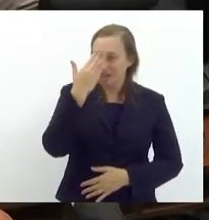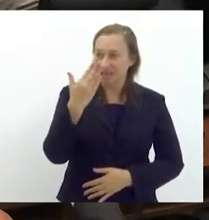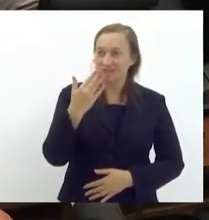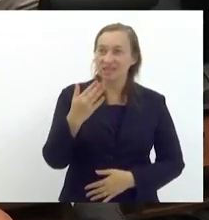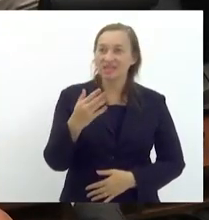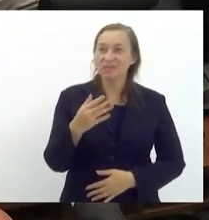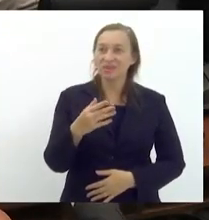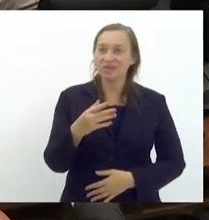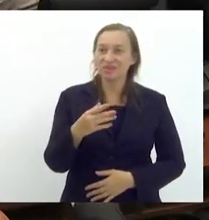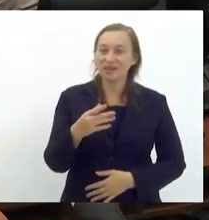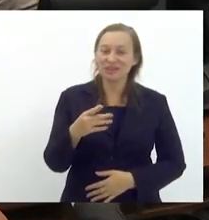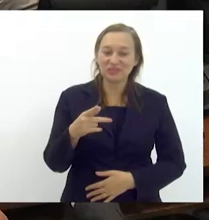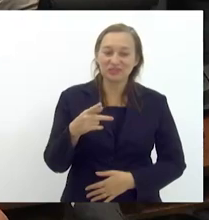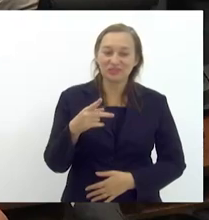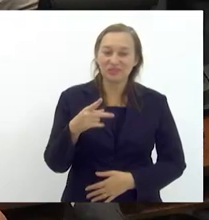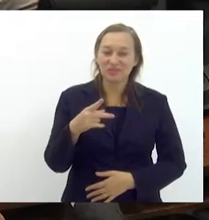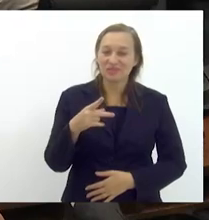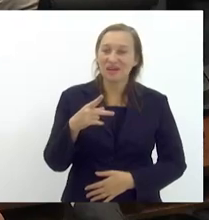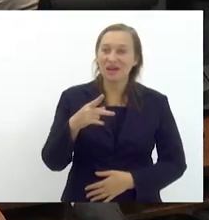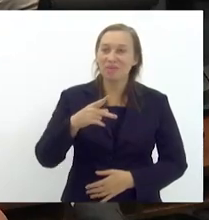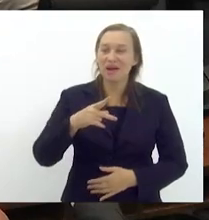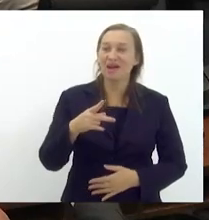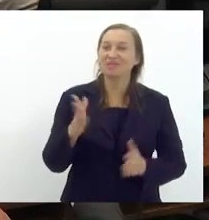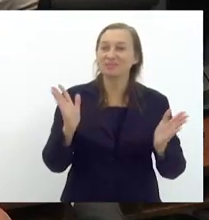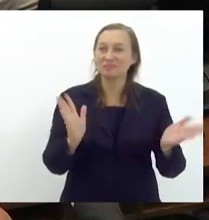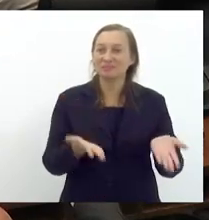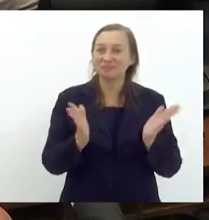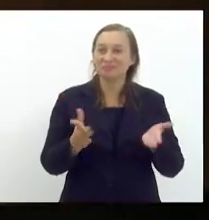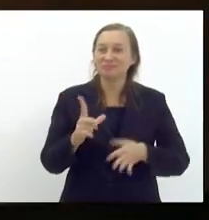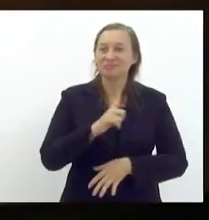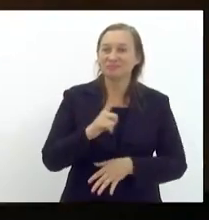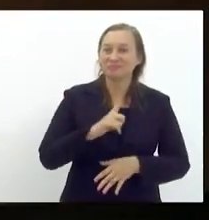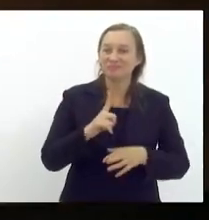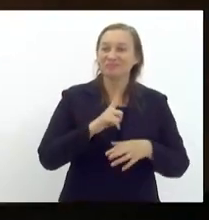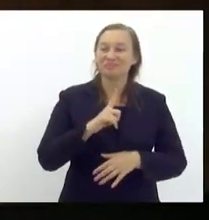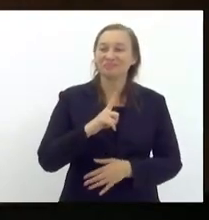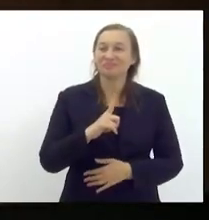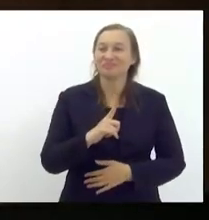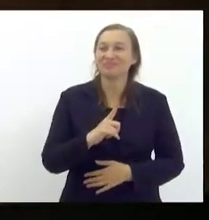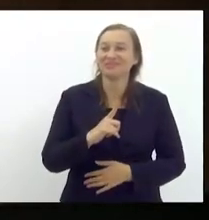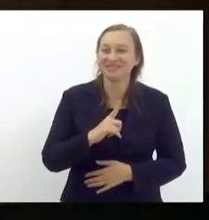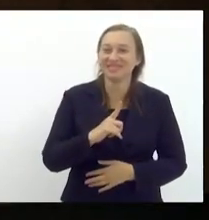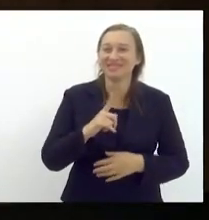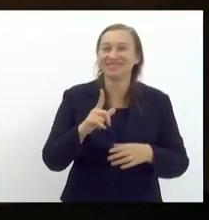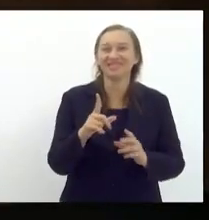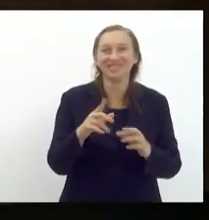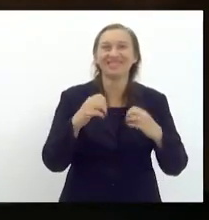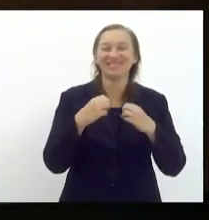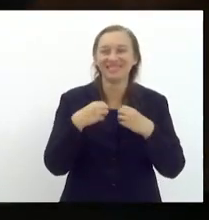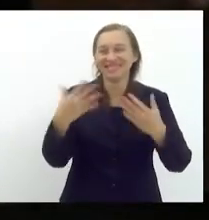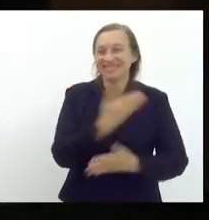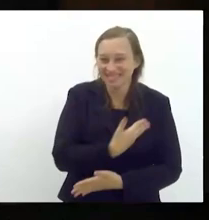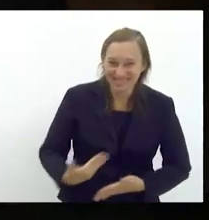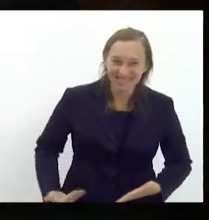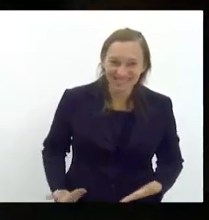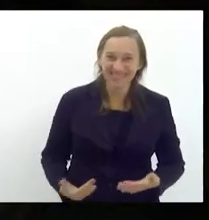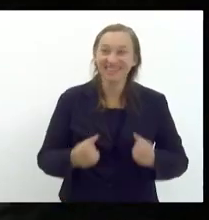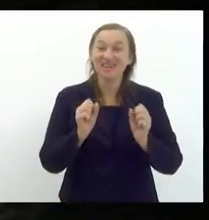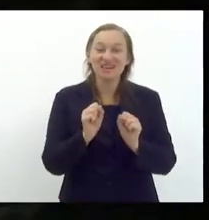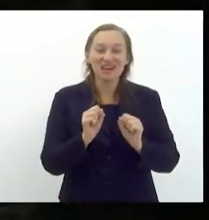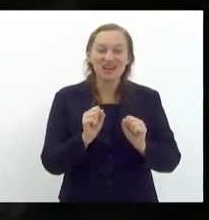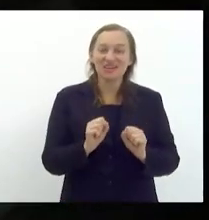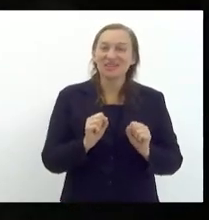de Deputado Yuri hoje tivemos uma audiência pública que superlotada super produtiva eu queria